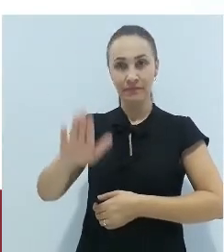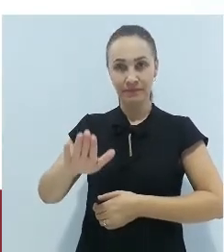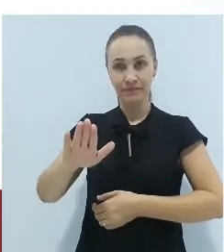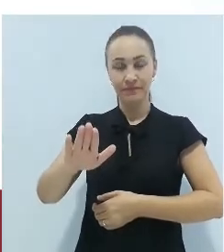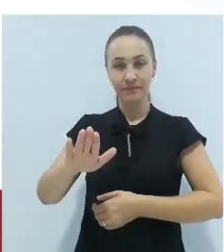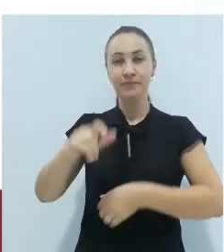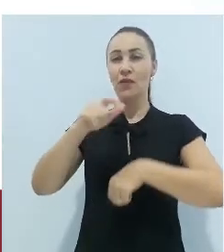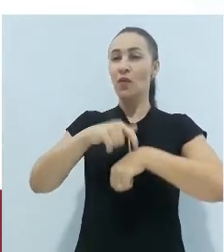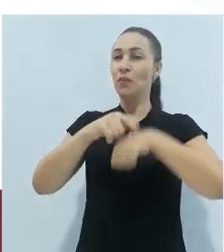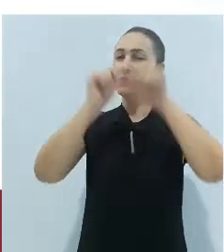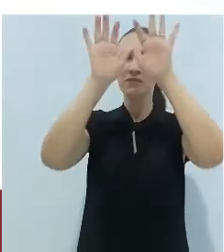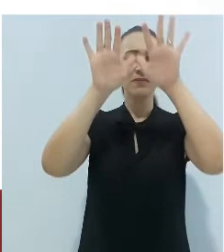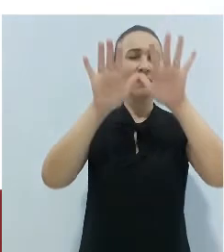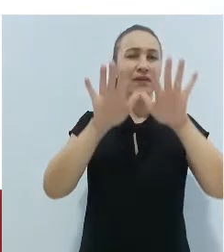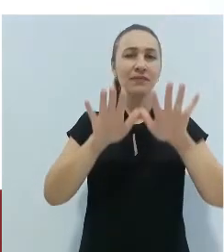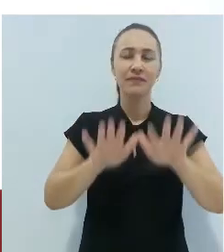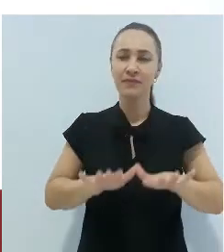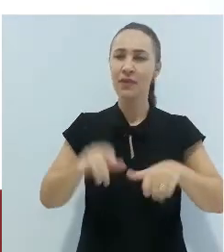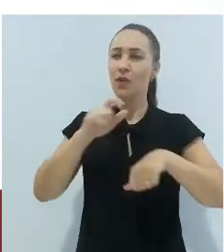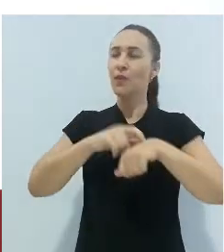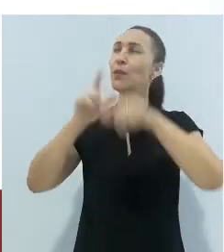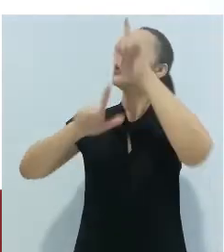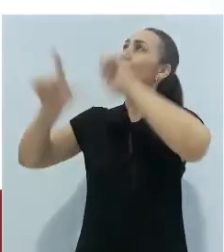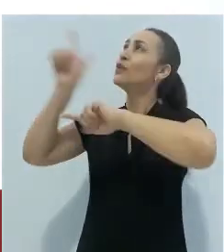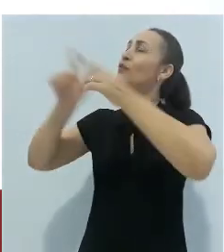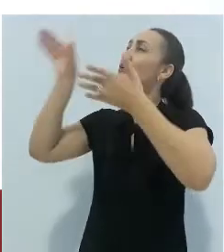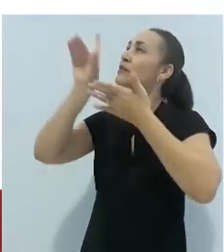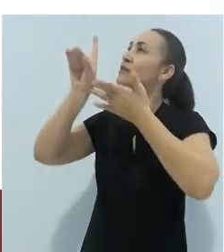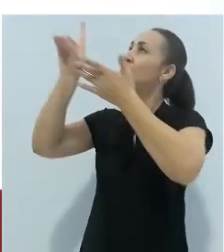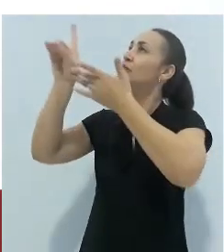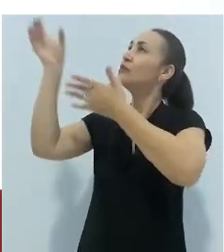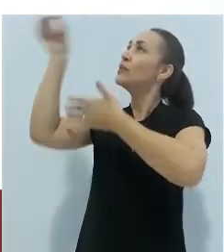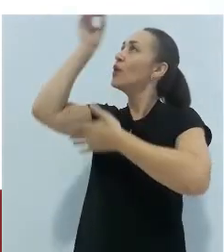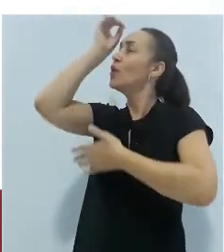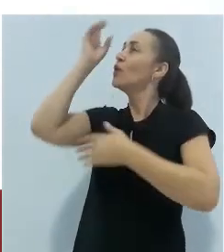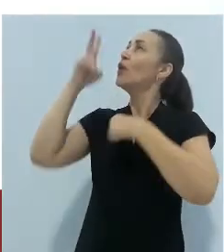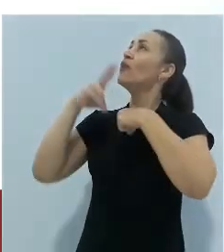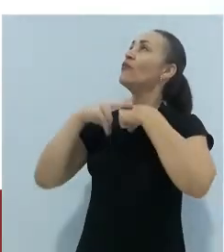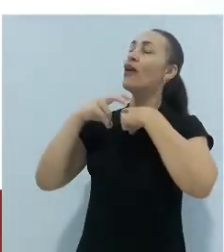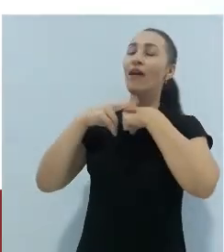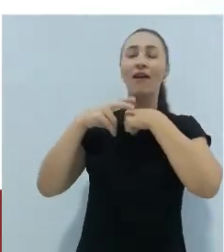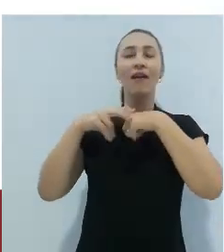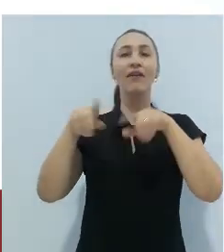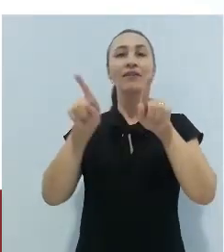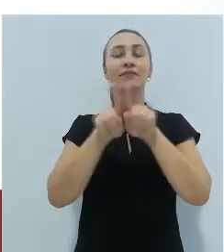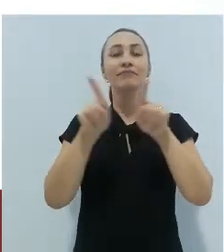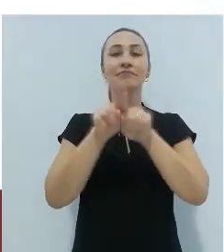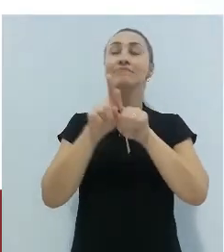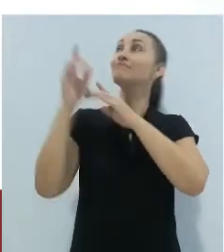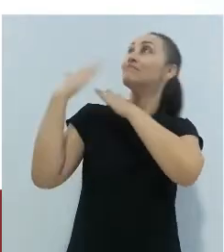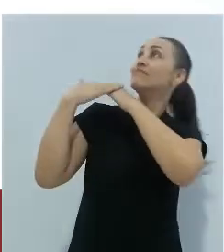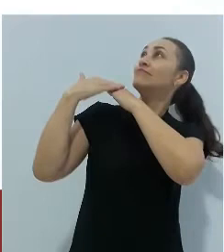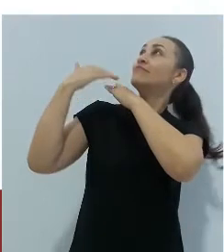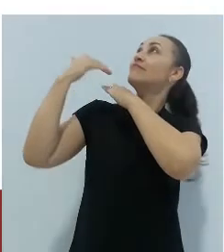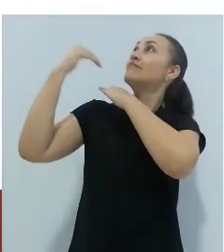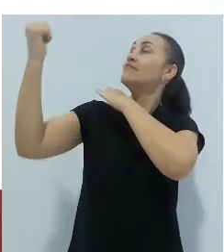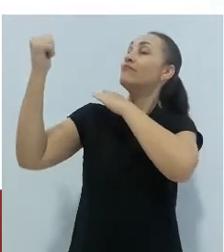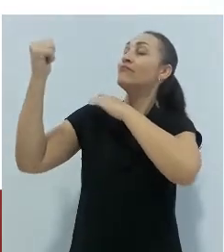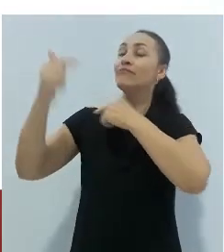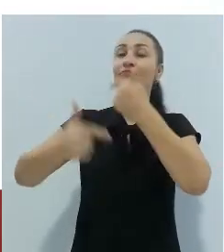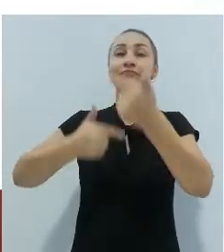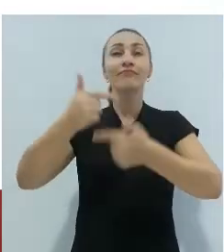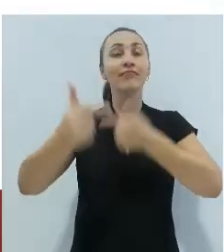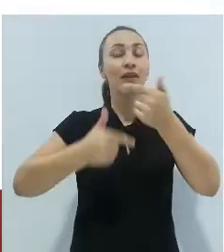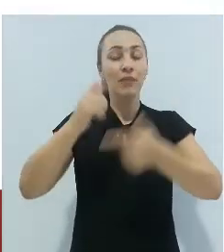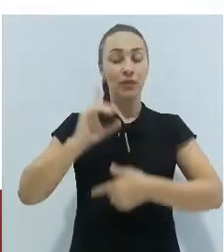um momento de muito louvor a Deus, pelo dom da vocação, por Ele que me chama primeiro ao serviço enquanto diácono